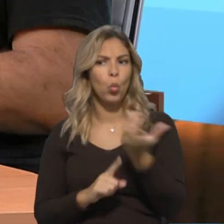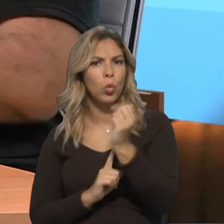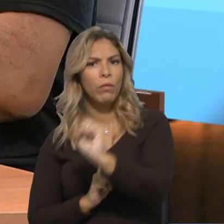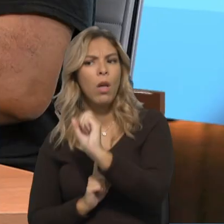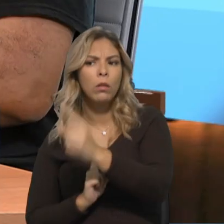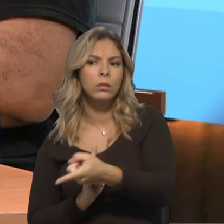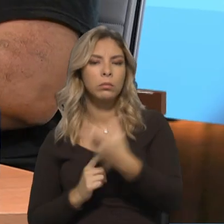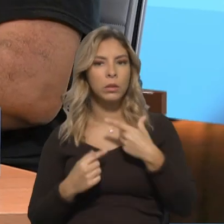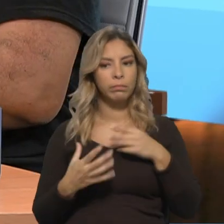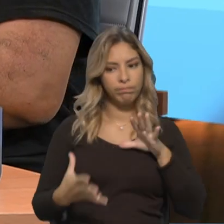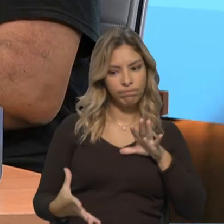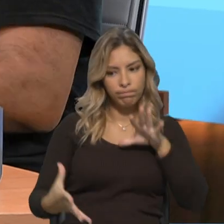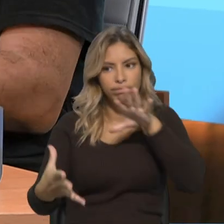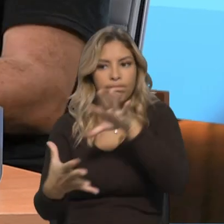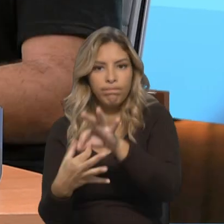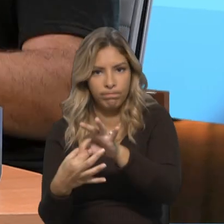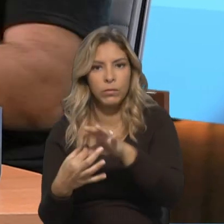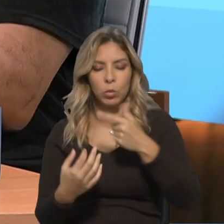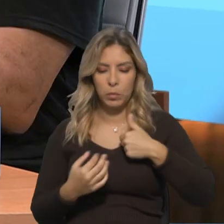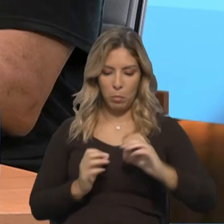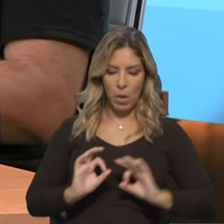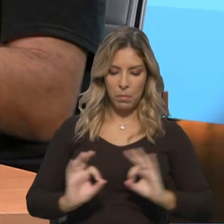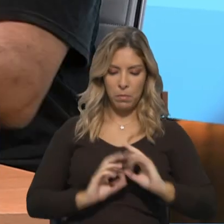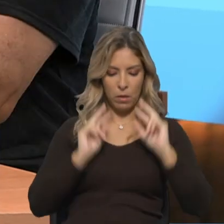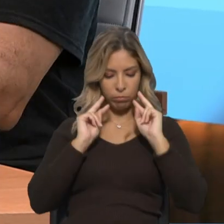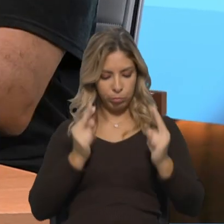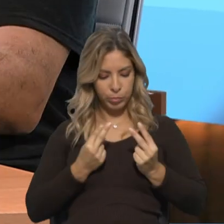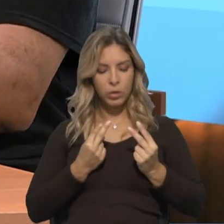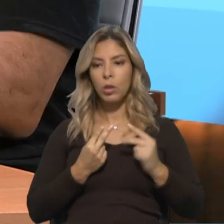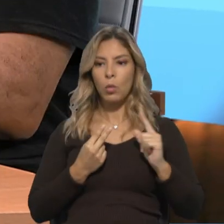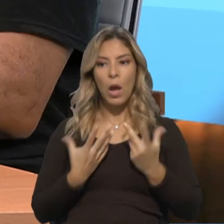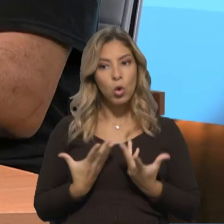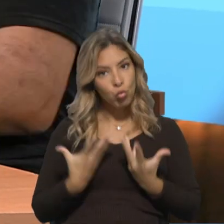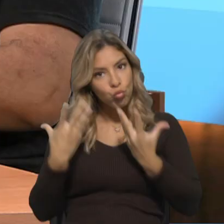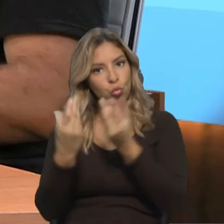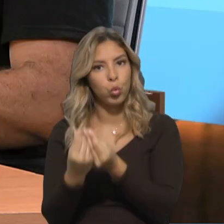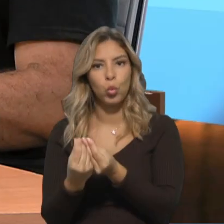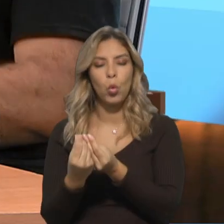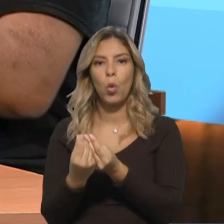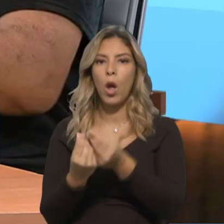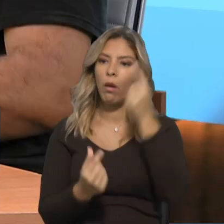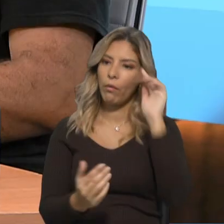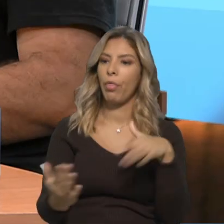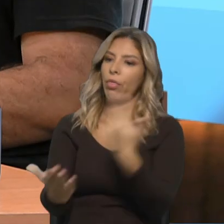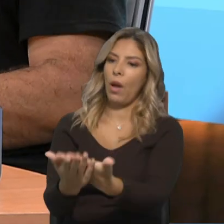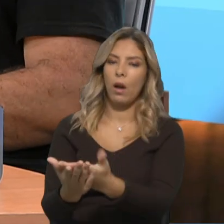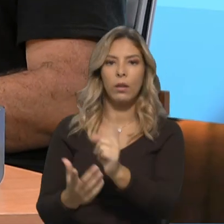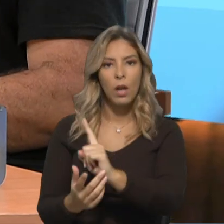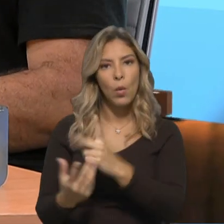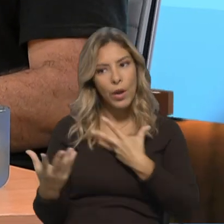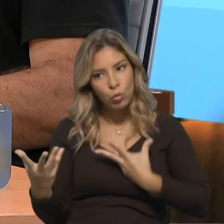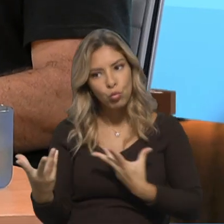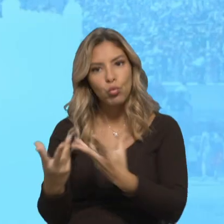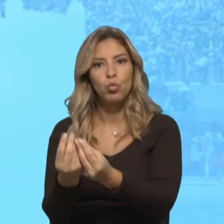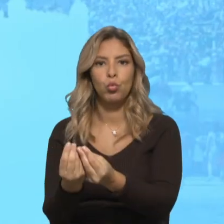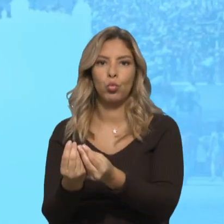colocam, prepararmos-nos para eles e depois então com eles, não para eles, mas com eles, tentar levar por diante esse projeto missionário. E